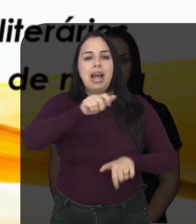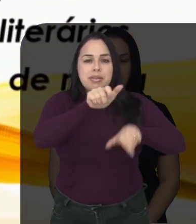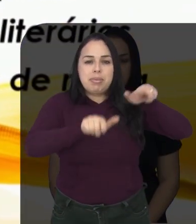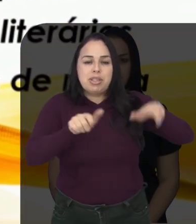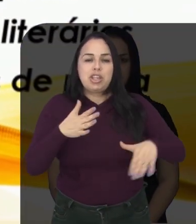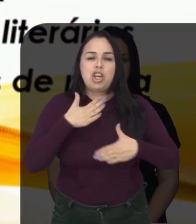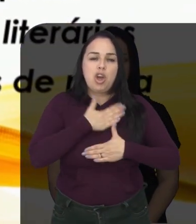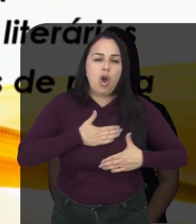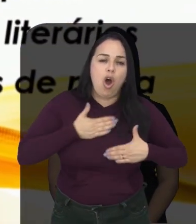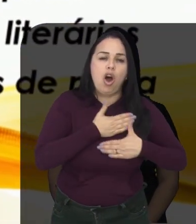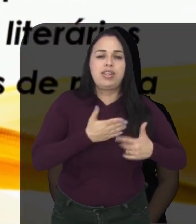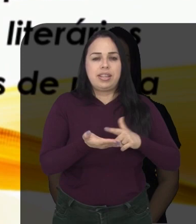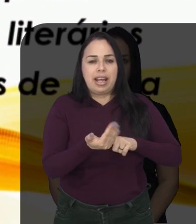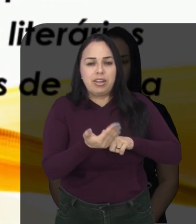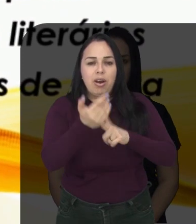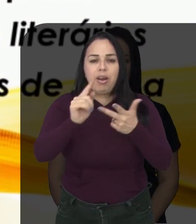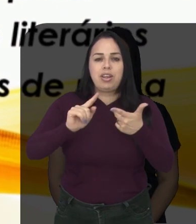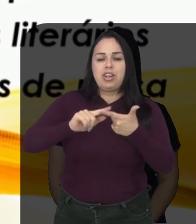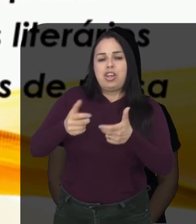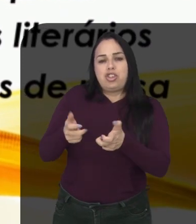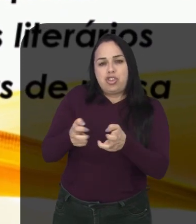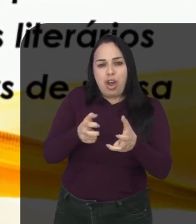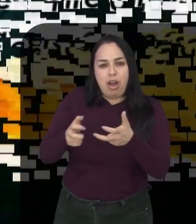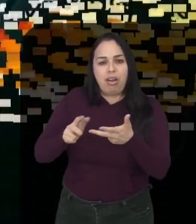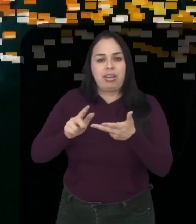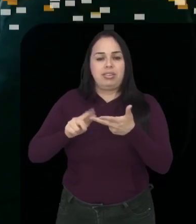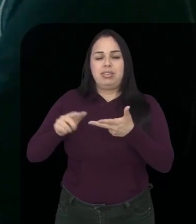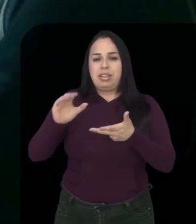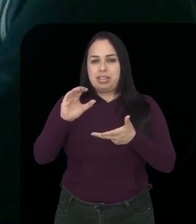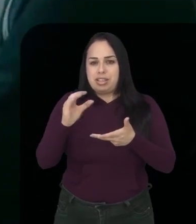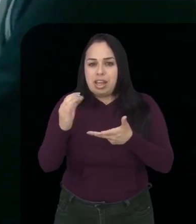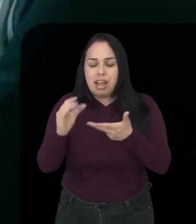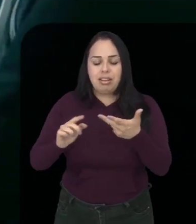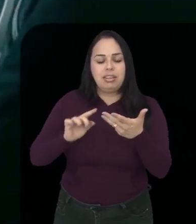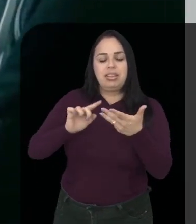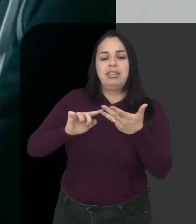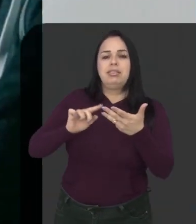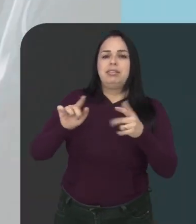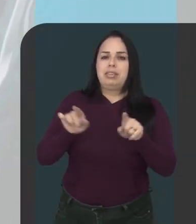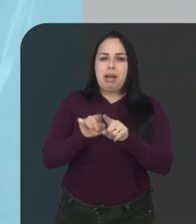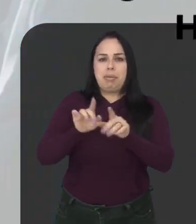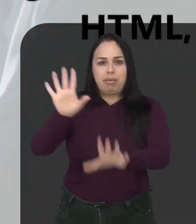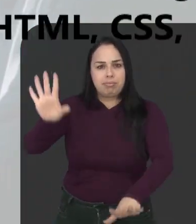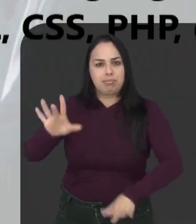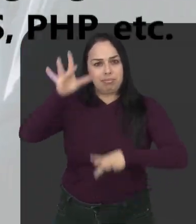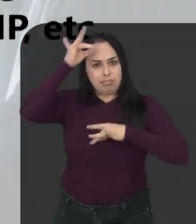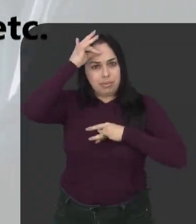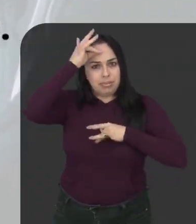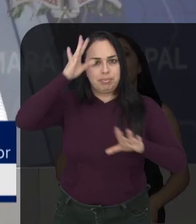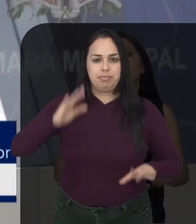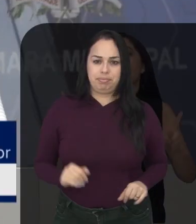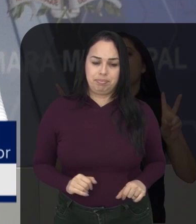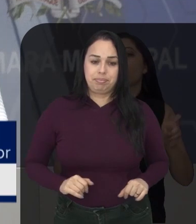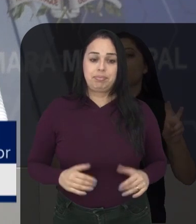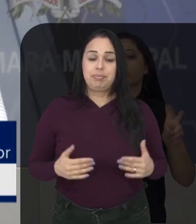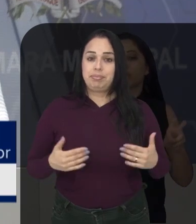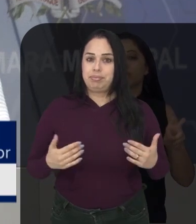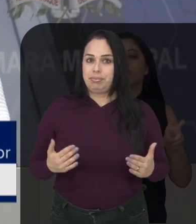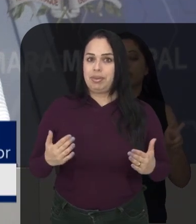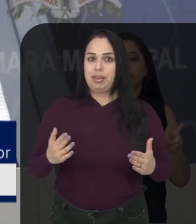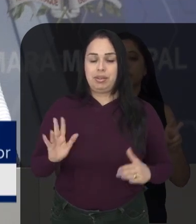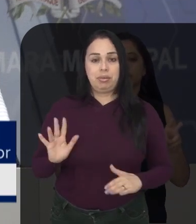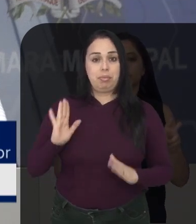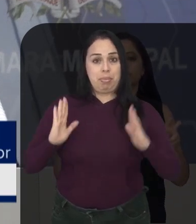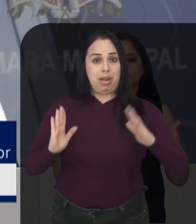de tecnologia, jogos, ficção científica, literatura e produções audiovisuais pop. Já durante